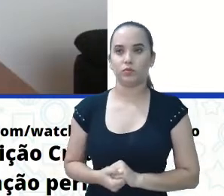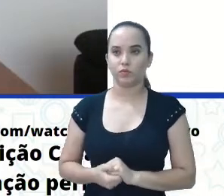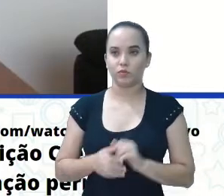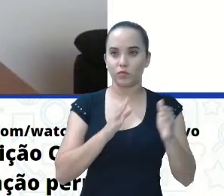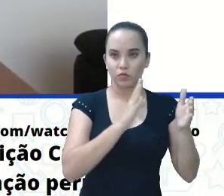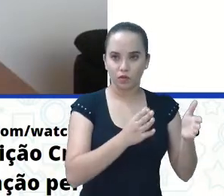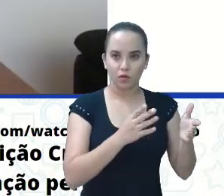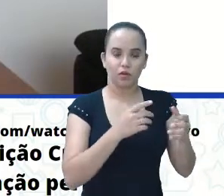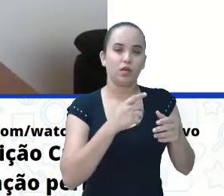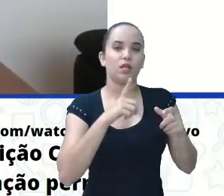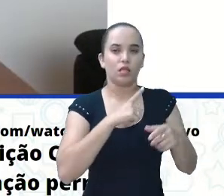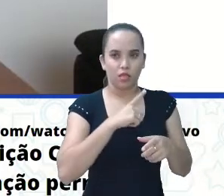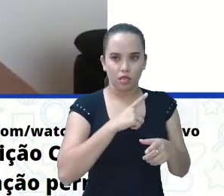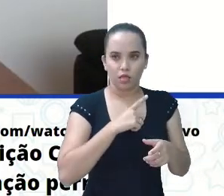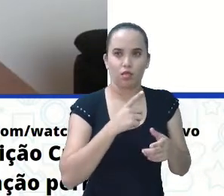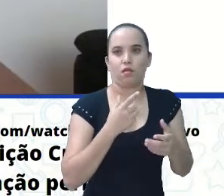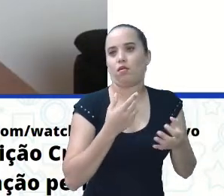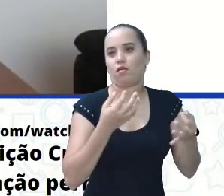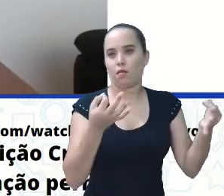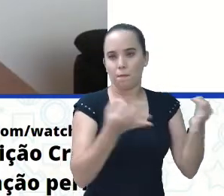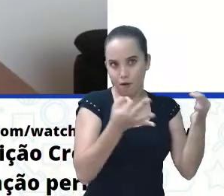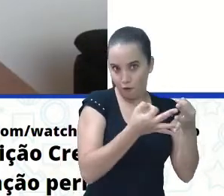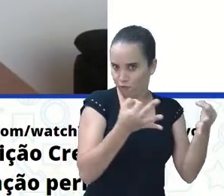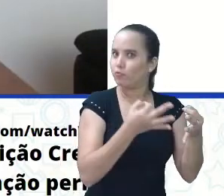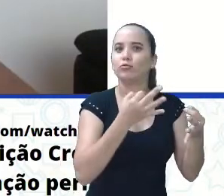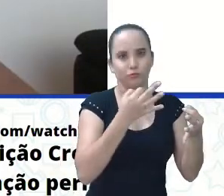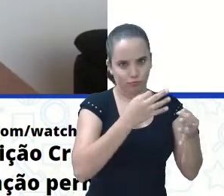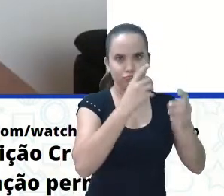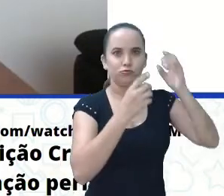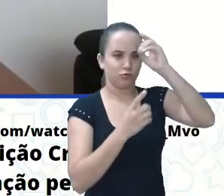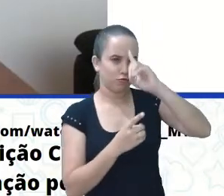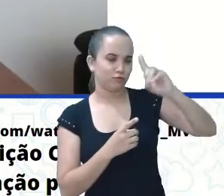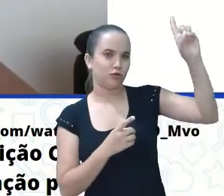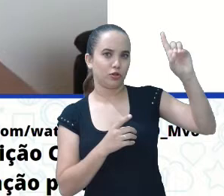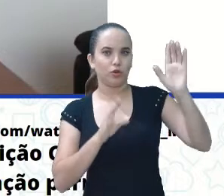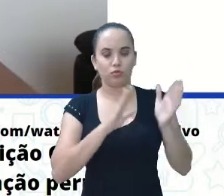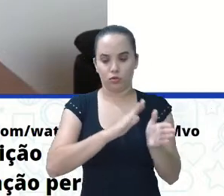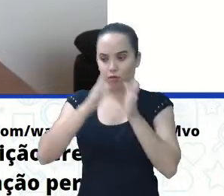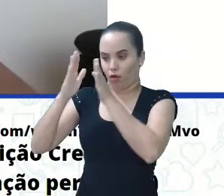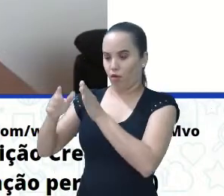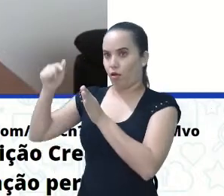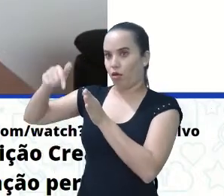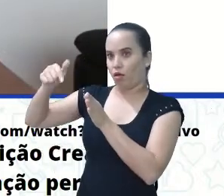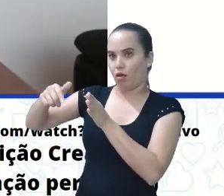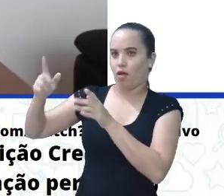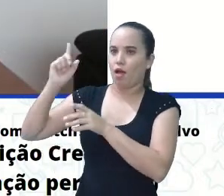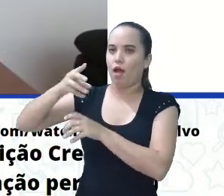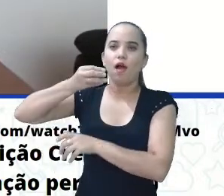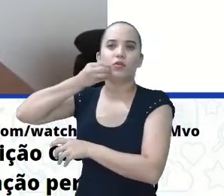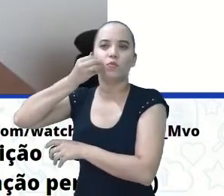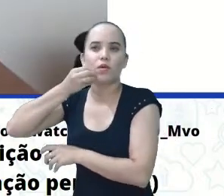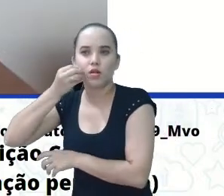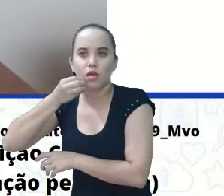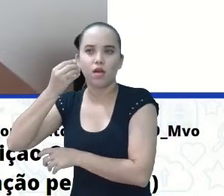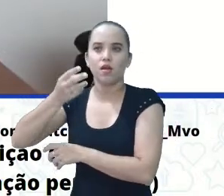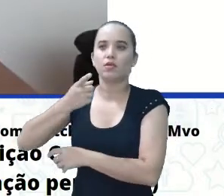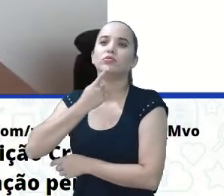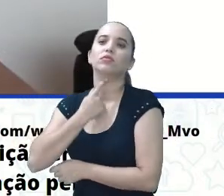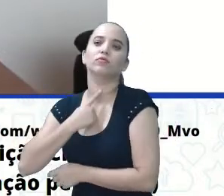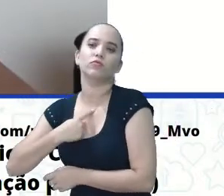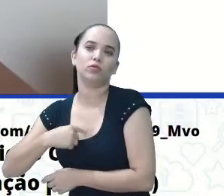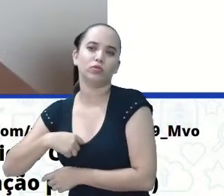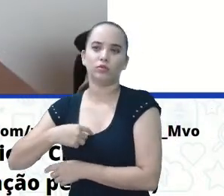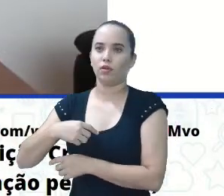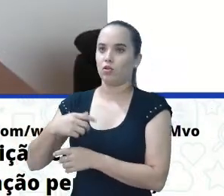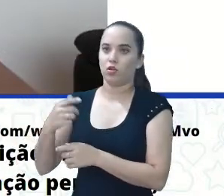e, portanto, partilhando, em certa medida, da perfeição divina, e, por outro lado, a experiência e as necessidades